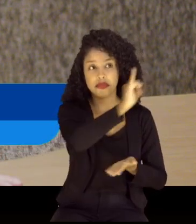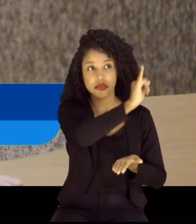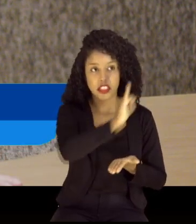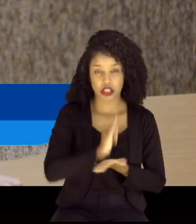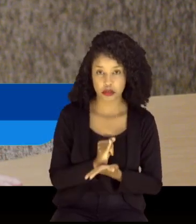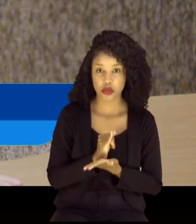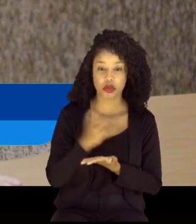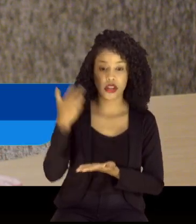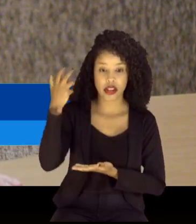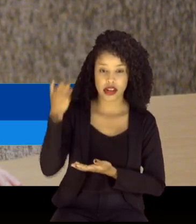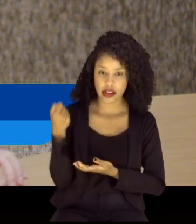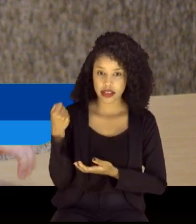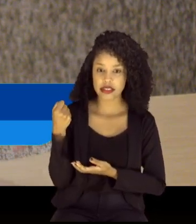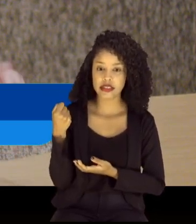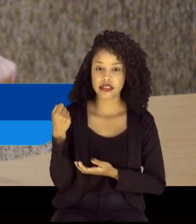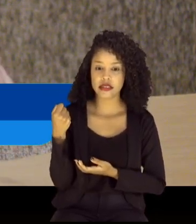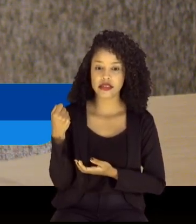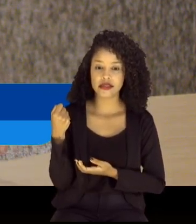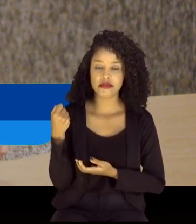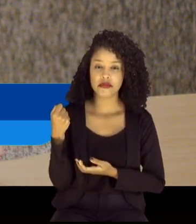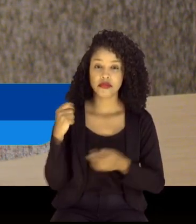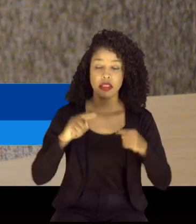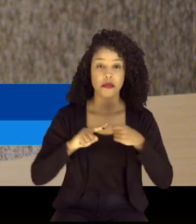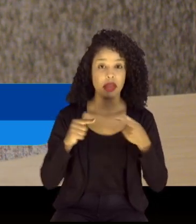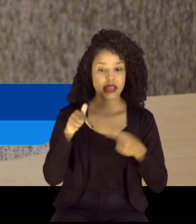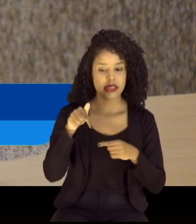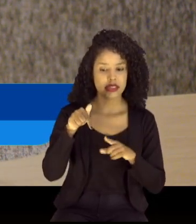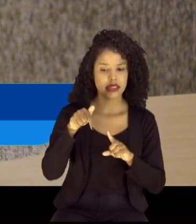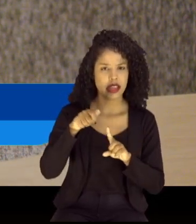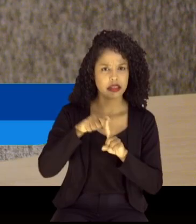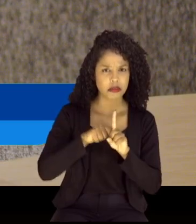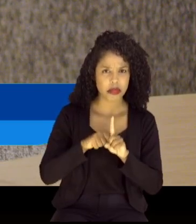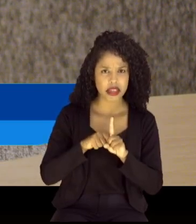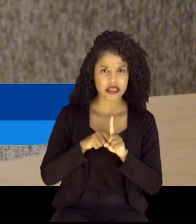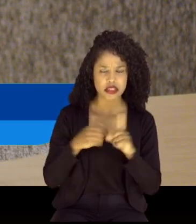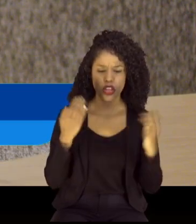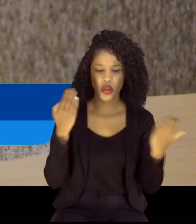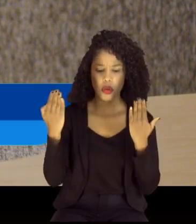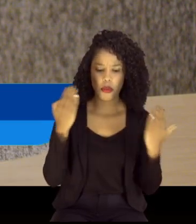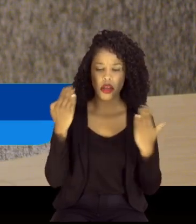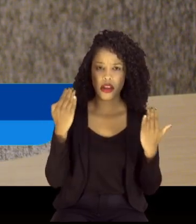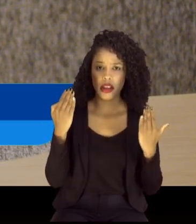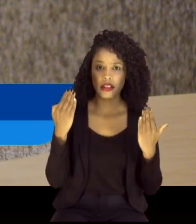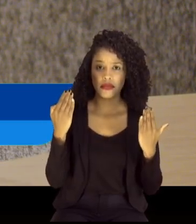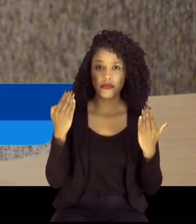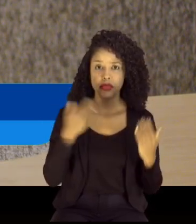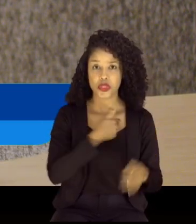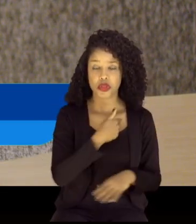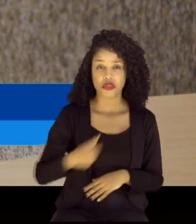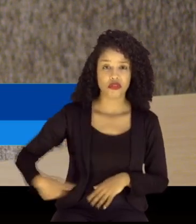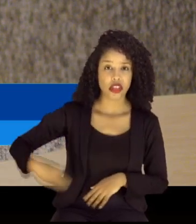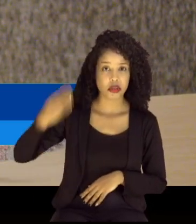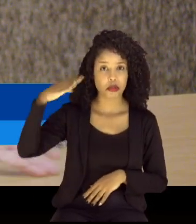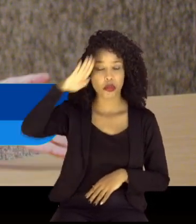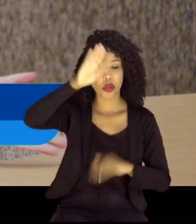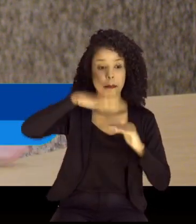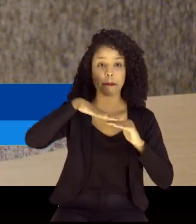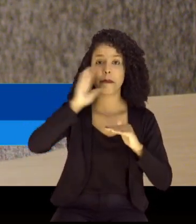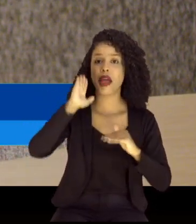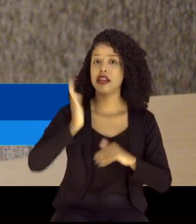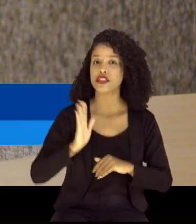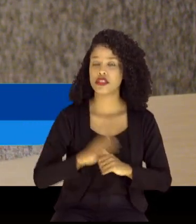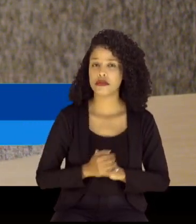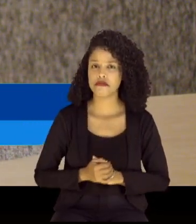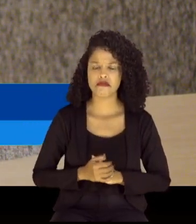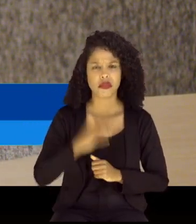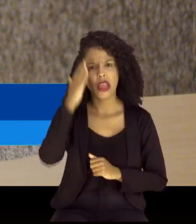para o Brasil, mas nesses 7 meses, mais do que todo o governo do presidente Bolsonaro. Eu não sei o que é que o